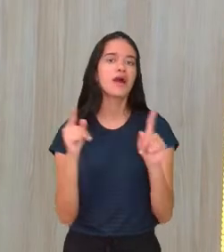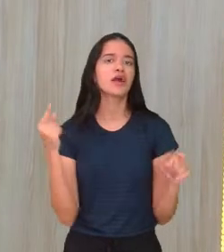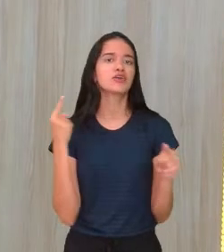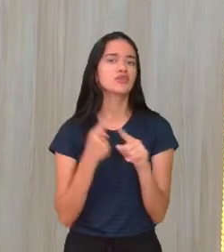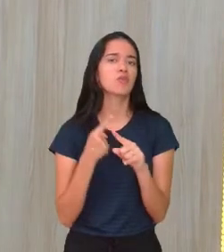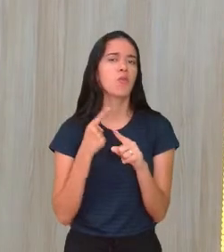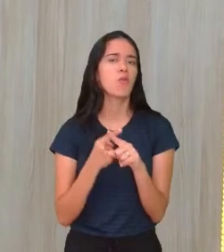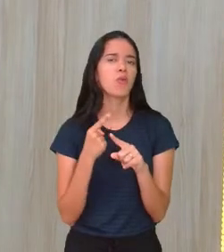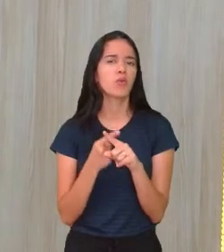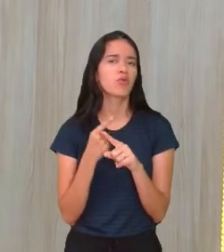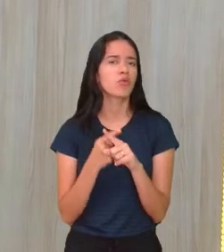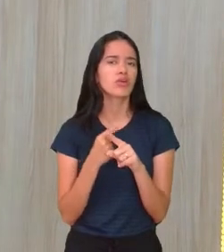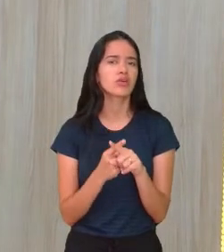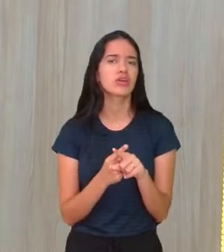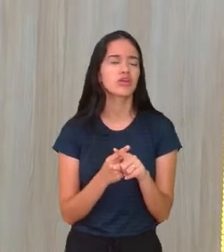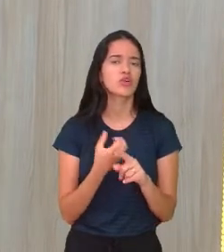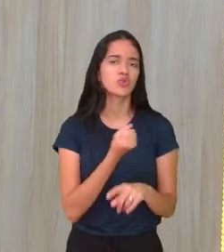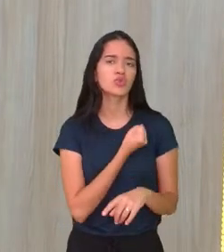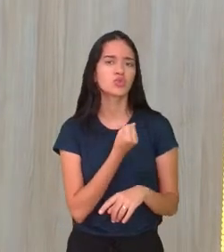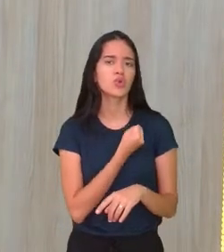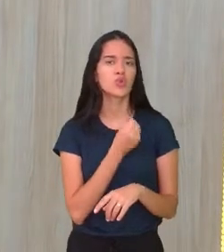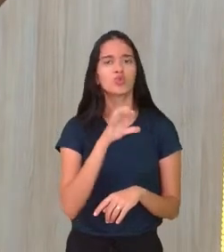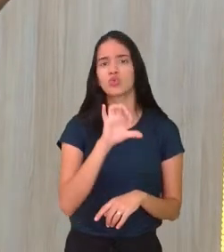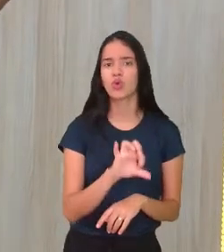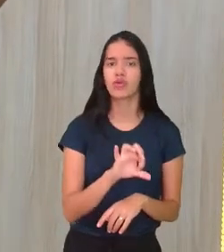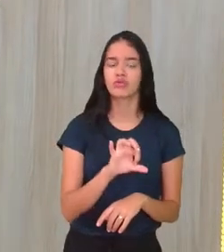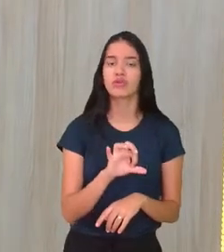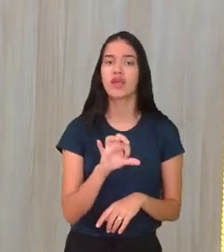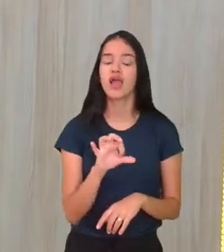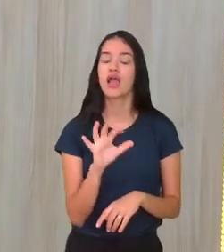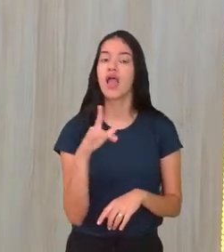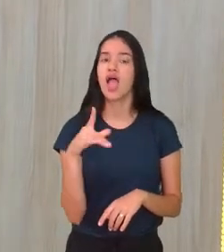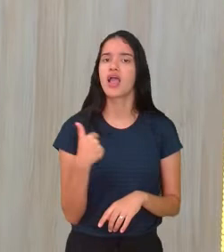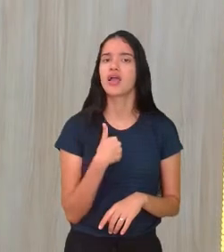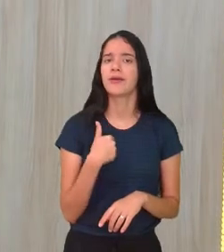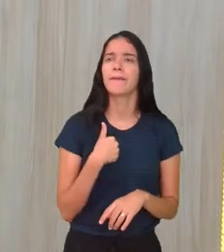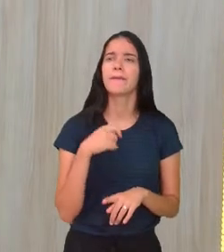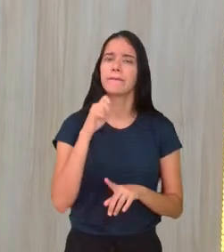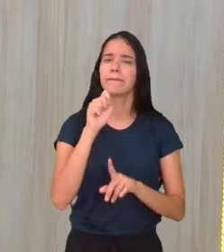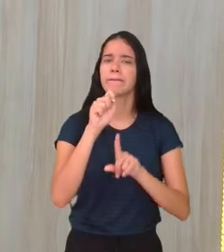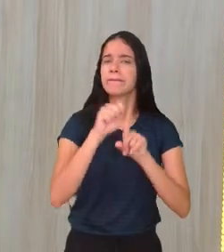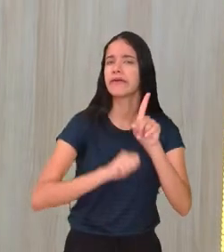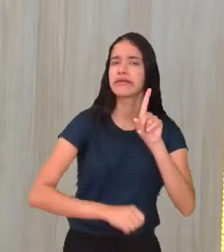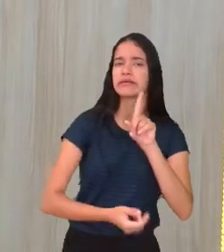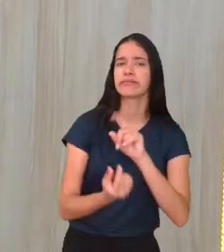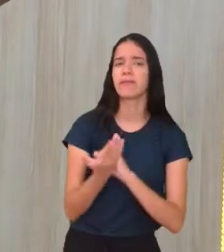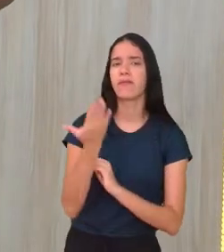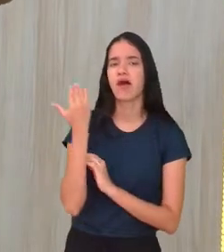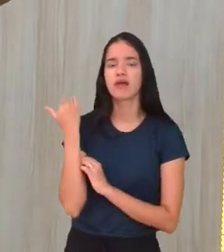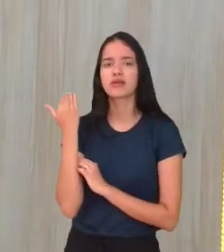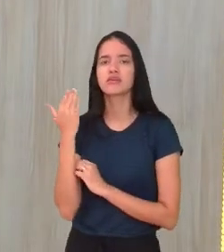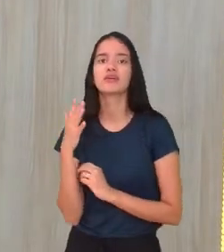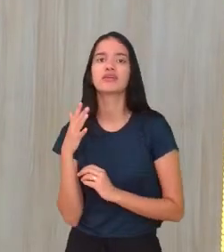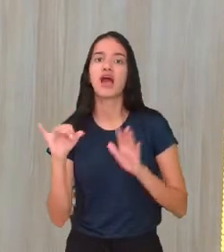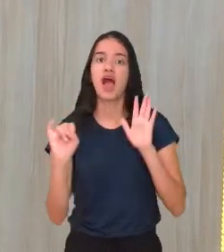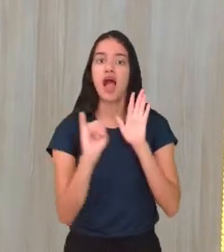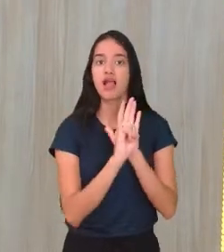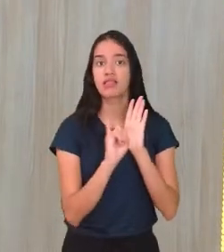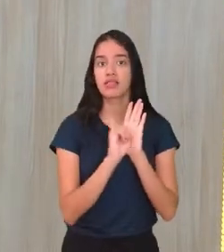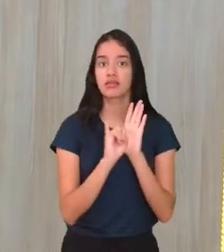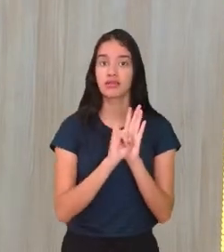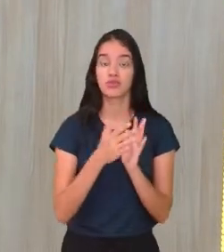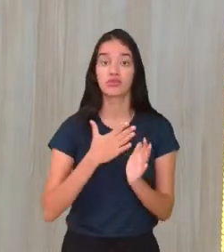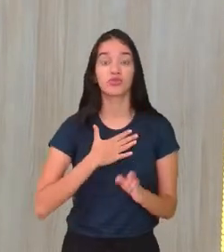que adicionaram esse número 9? Outra coisa, eu tirei mês passado a identidade dos meus